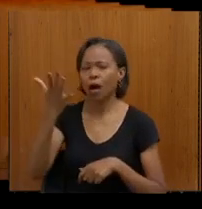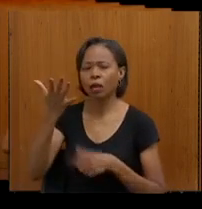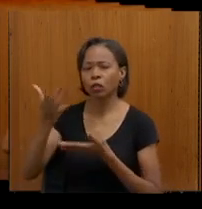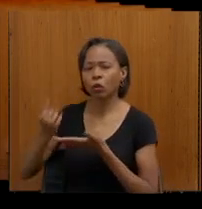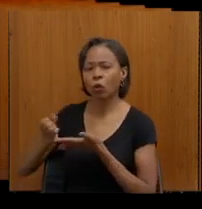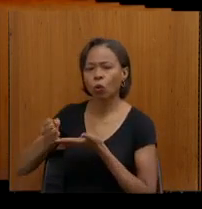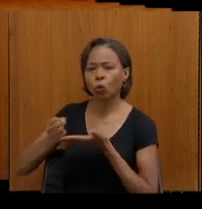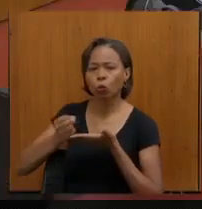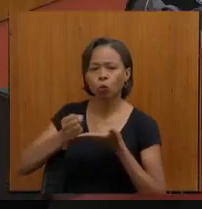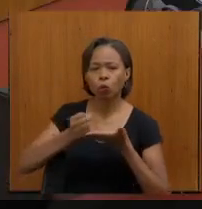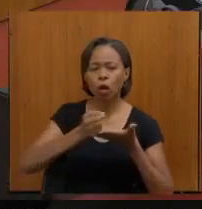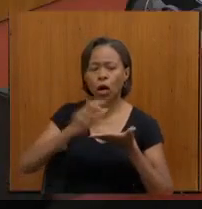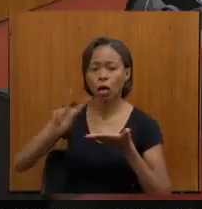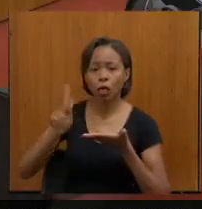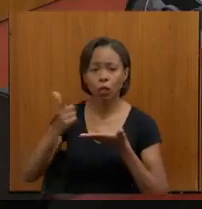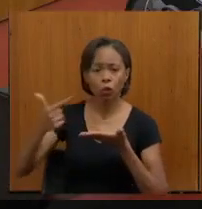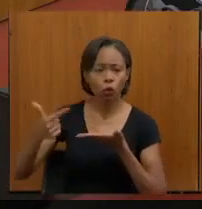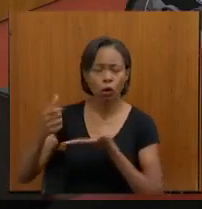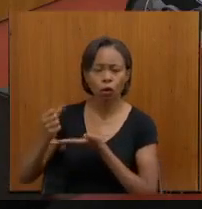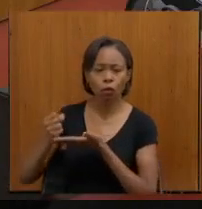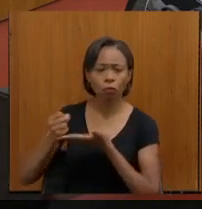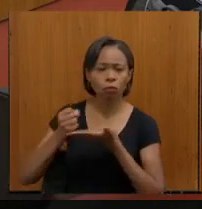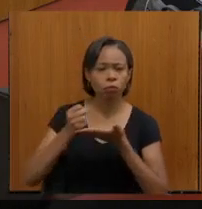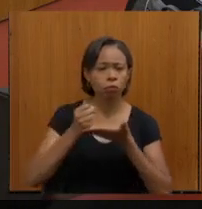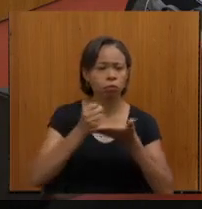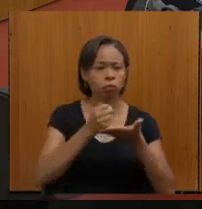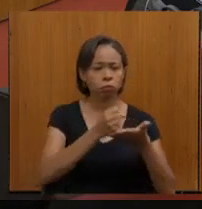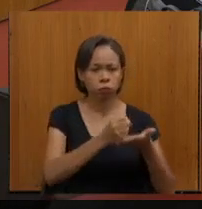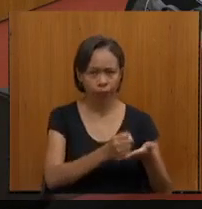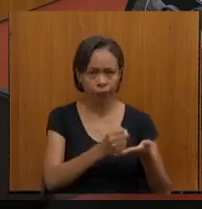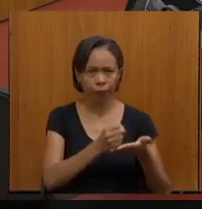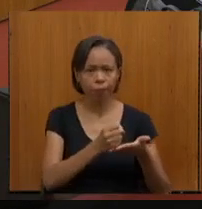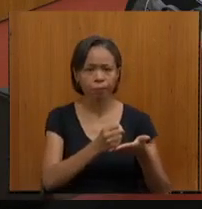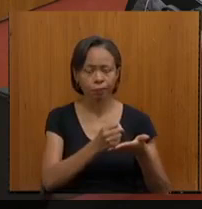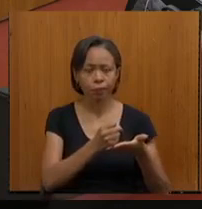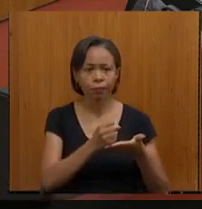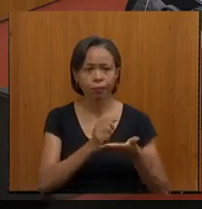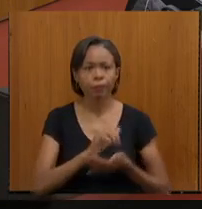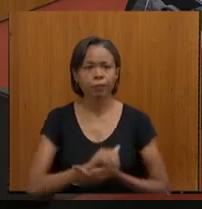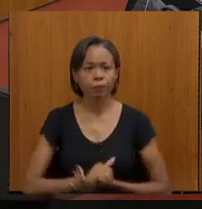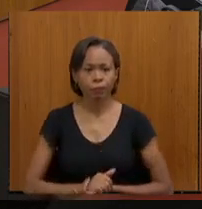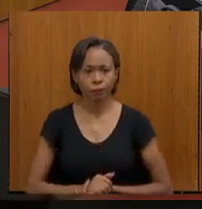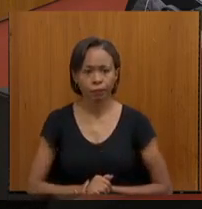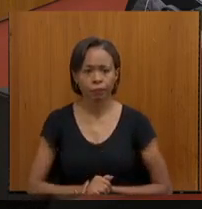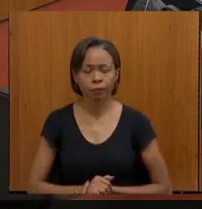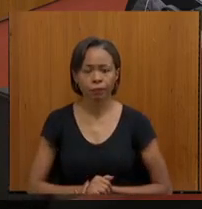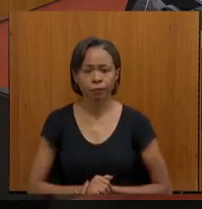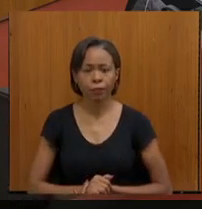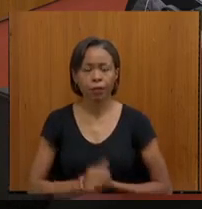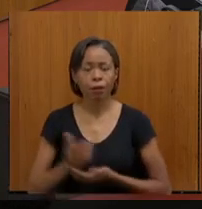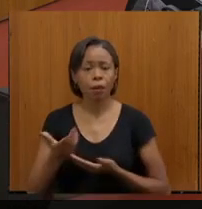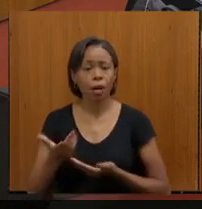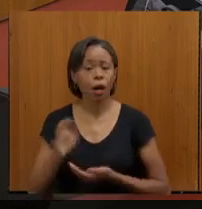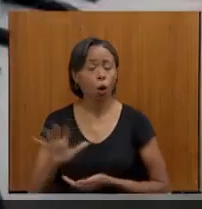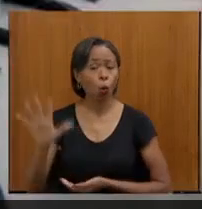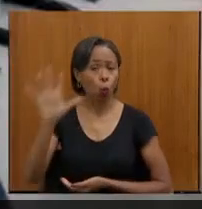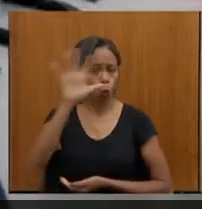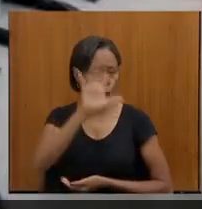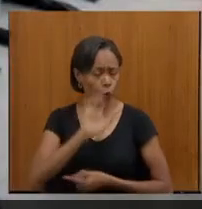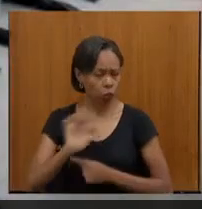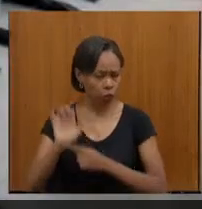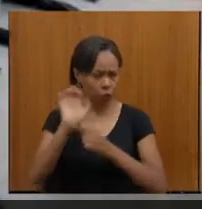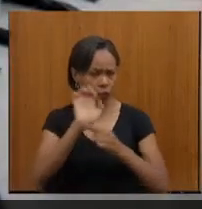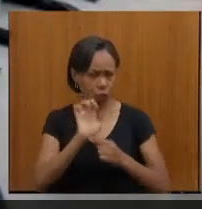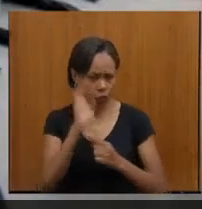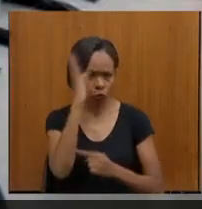para ajudar desse Minas Gerais descarbonizar os seus doméstica ao capital do Brasil e a